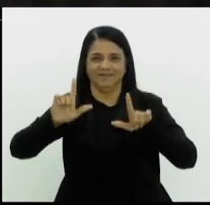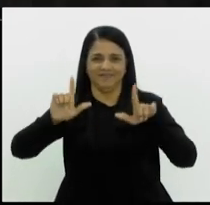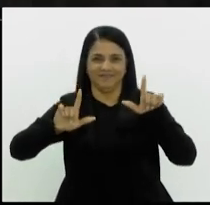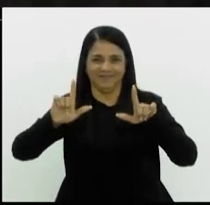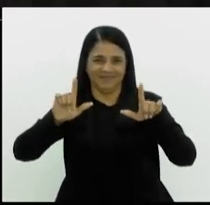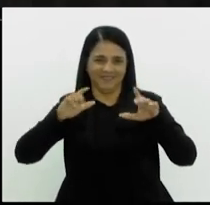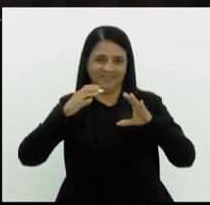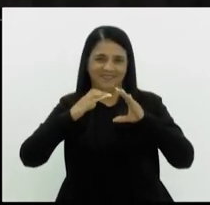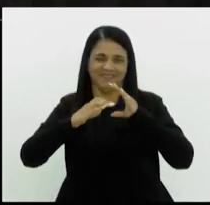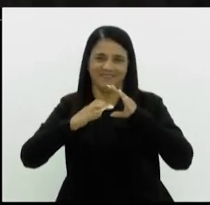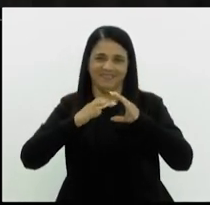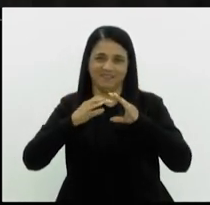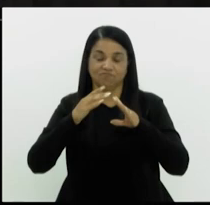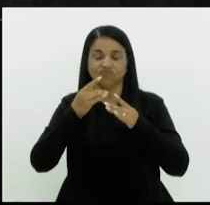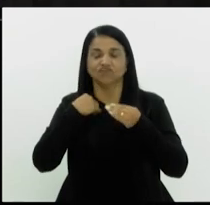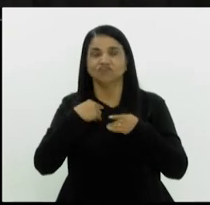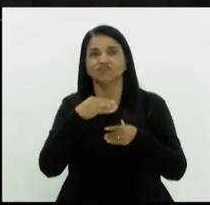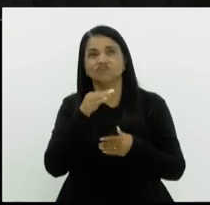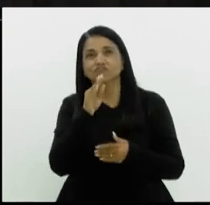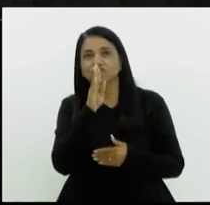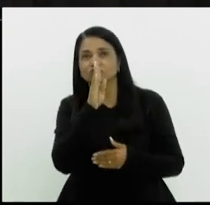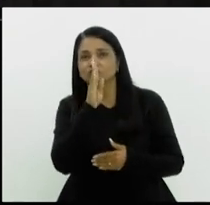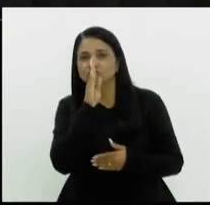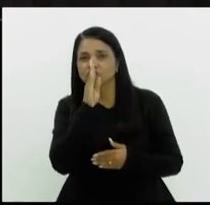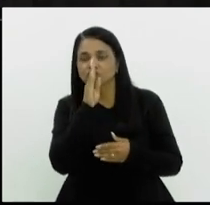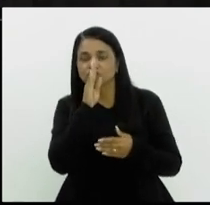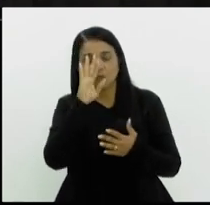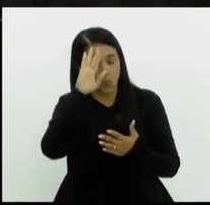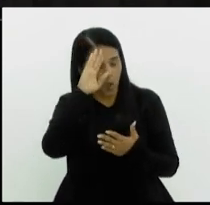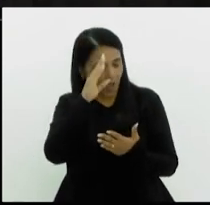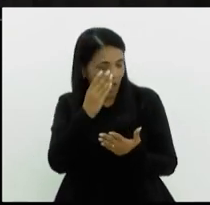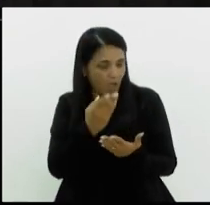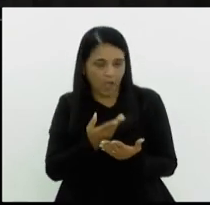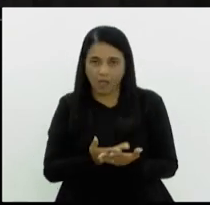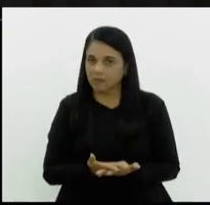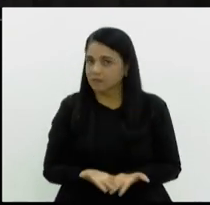da mídia. O silêncio é algo inacreditável.